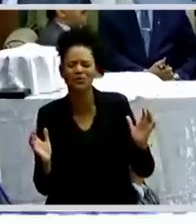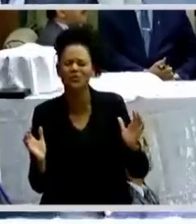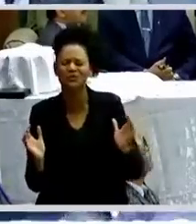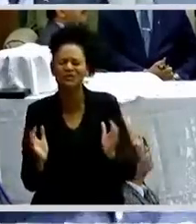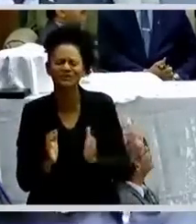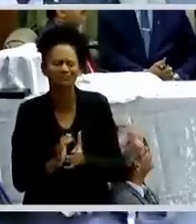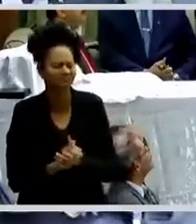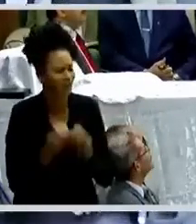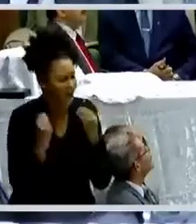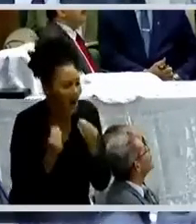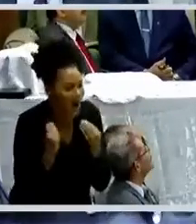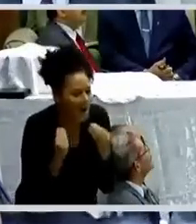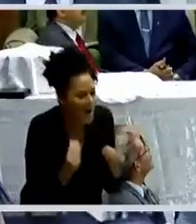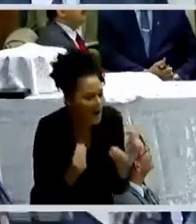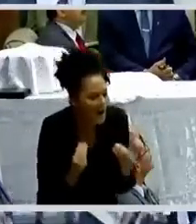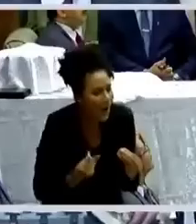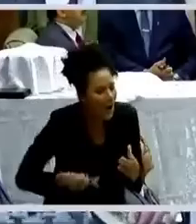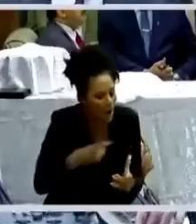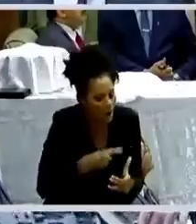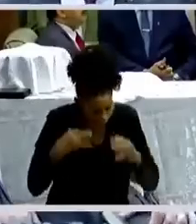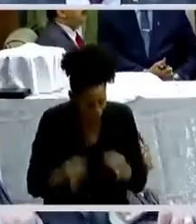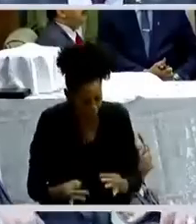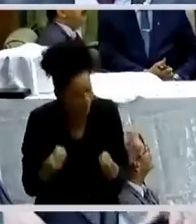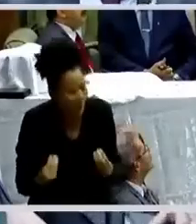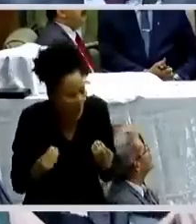Agora, como praticar a justiça?